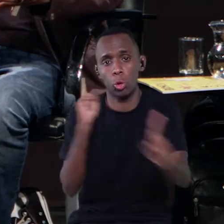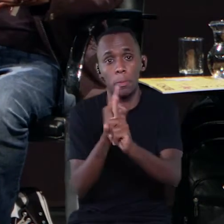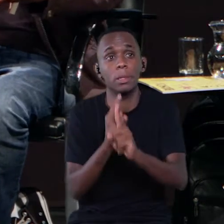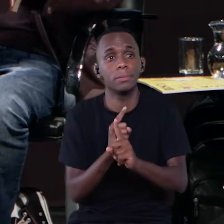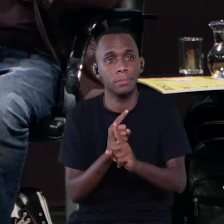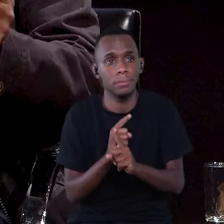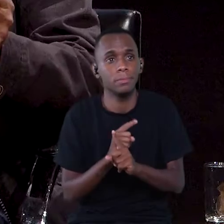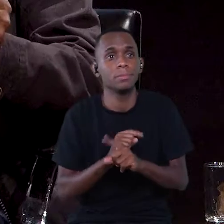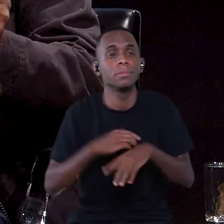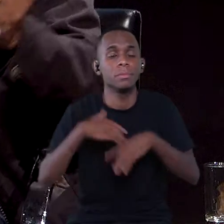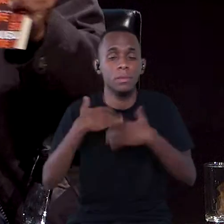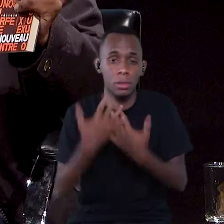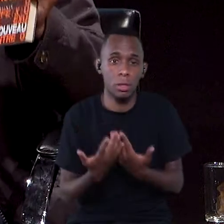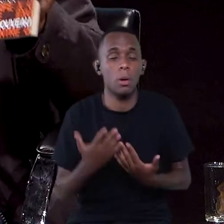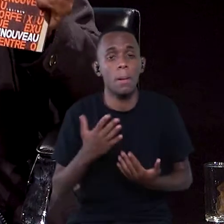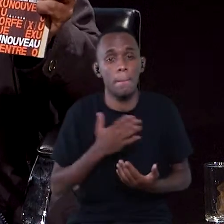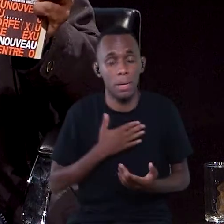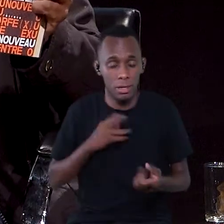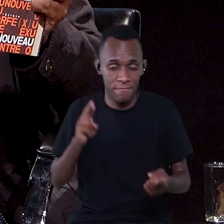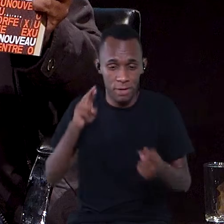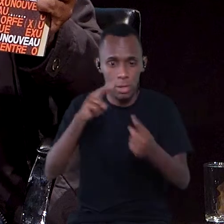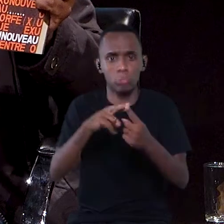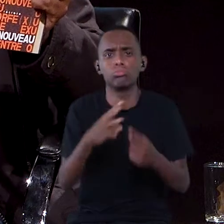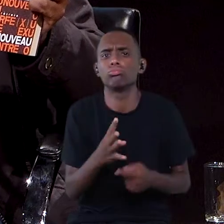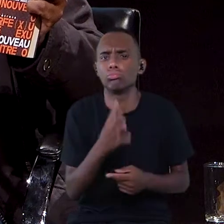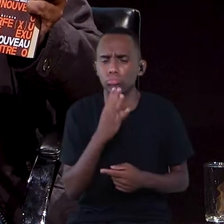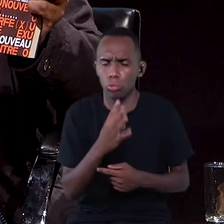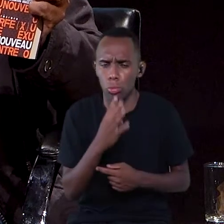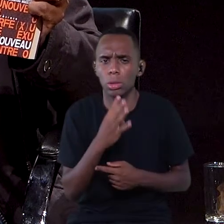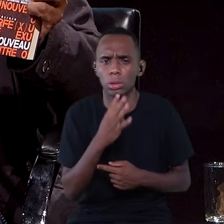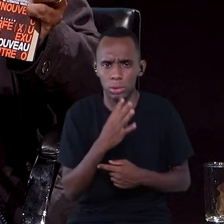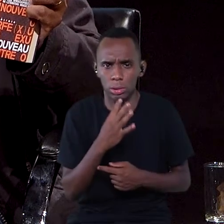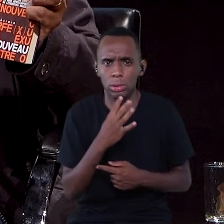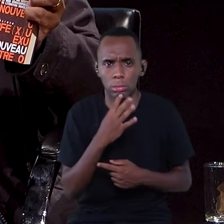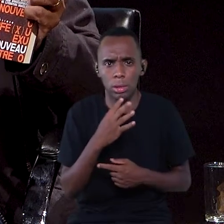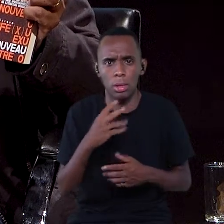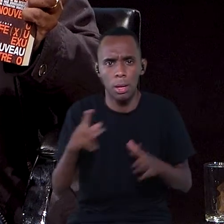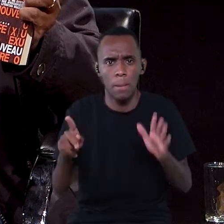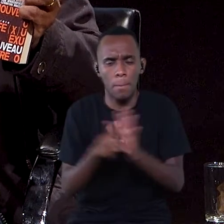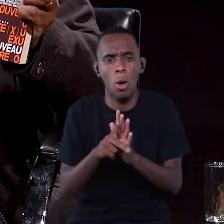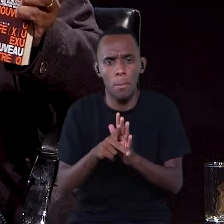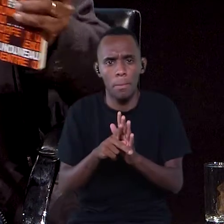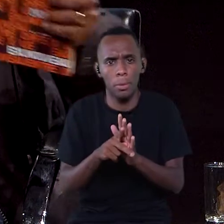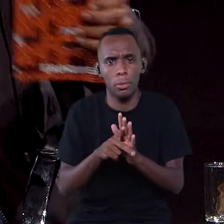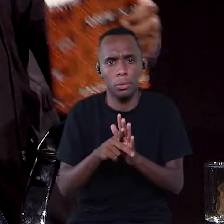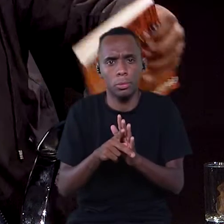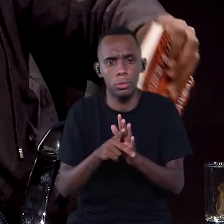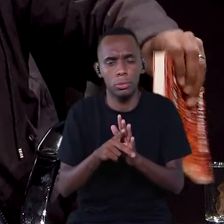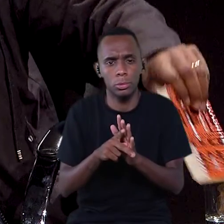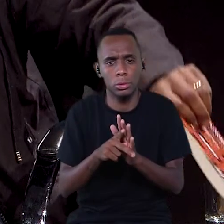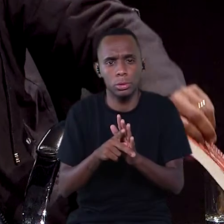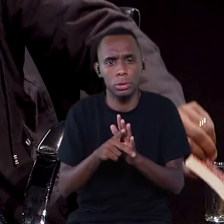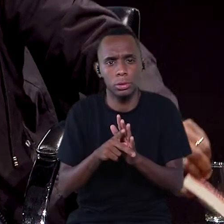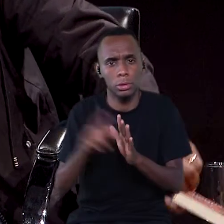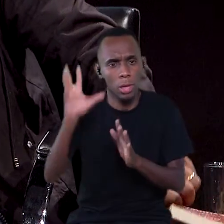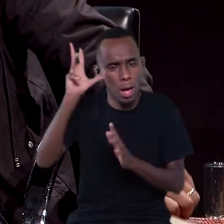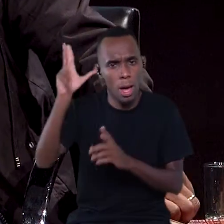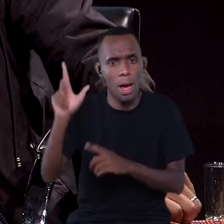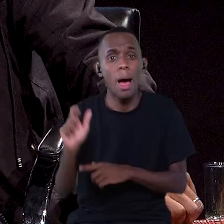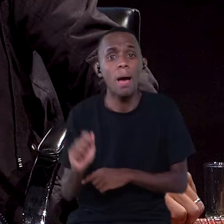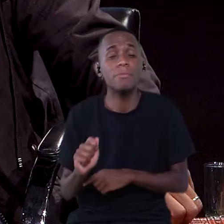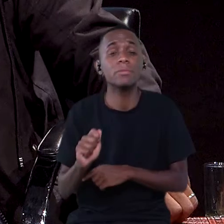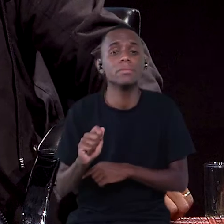eu parto de uma referência cultural bem conhecida, que são as referências de Yorubá, mas frisando